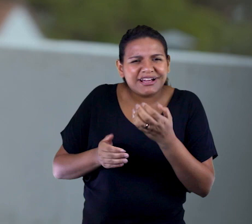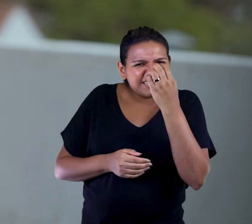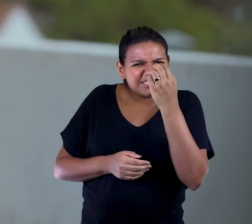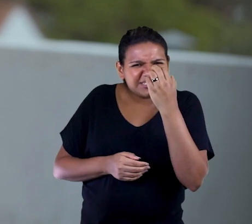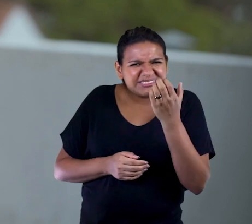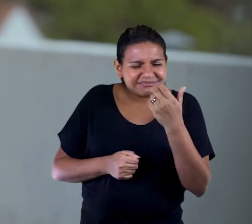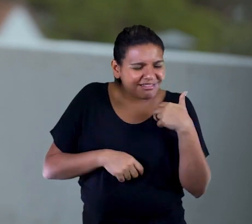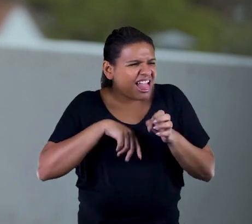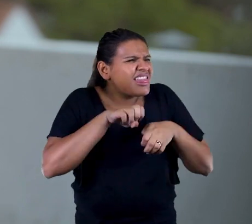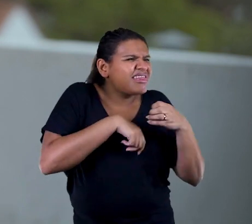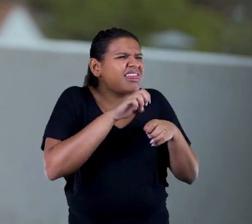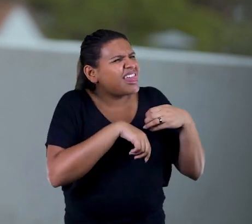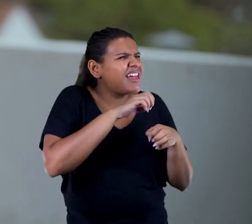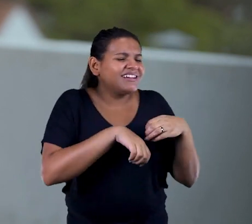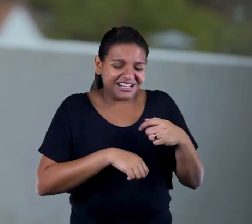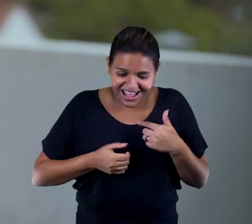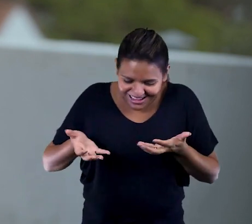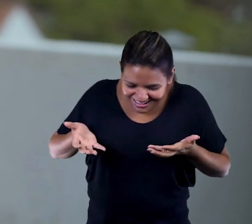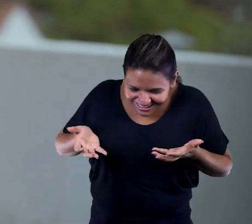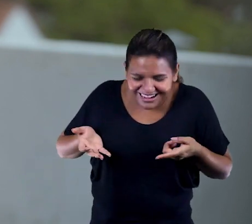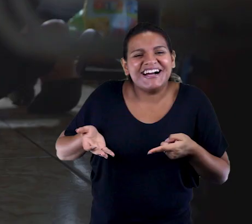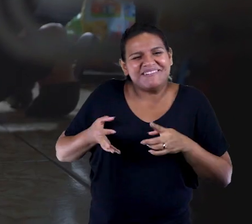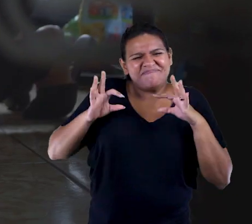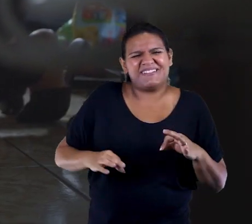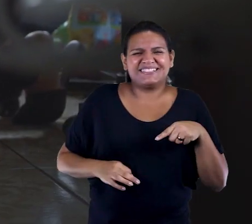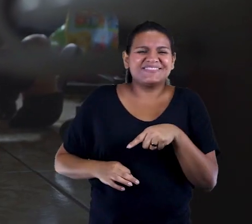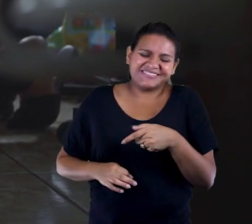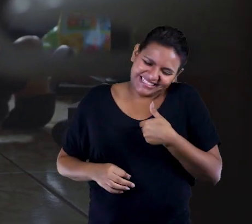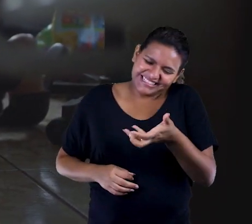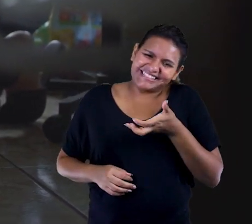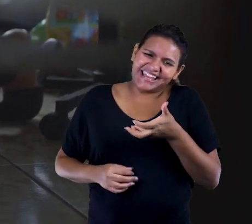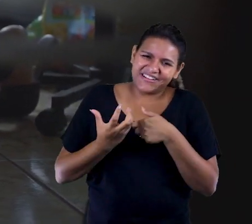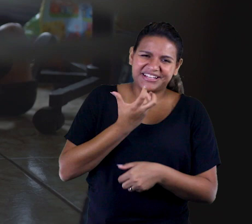cheirando, lambendo. Então eu já falei, não, é ele mesmo.